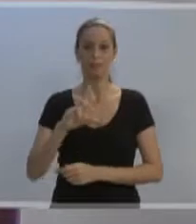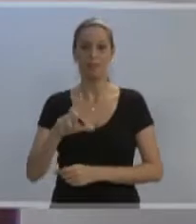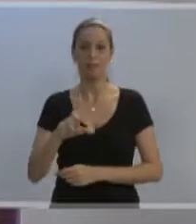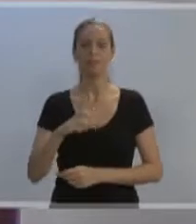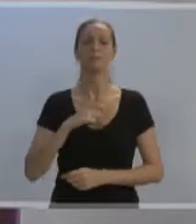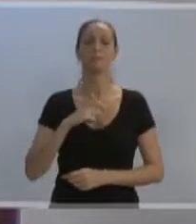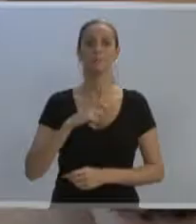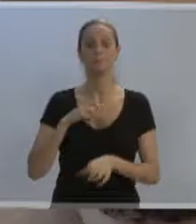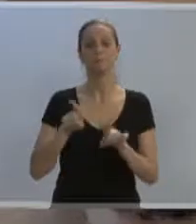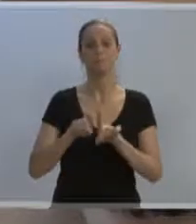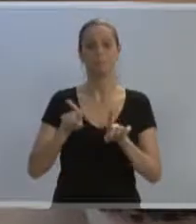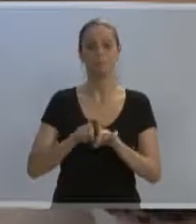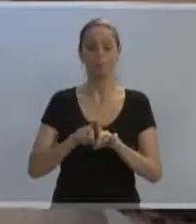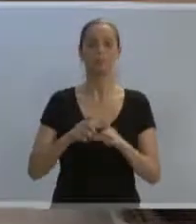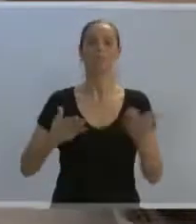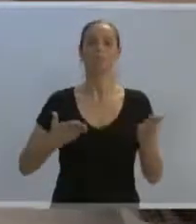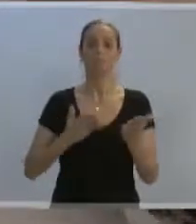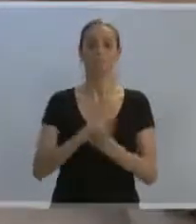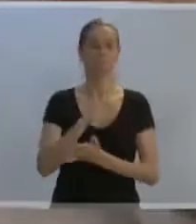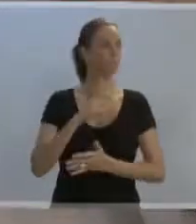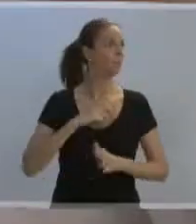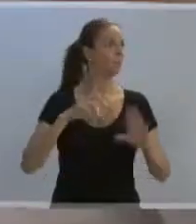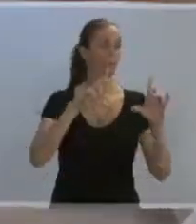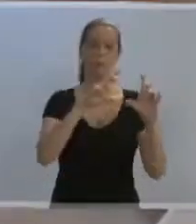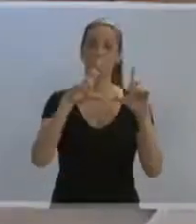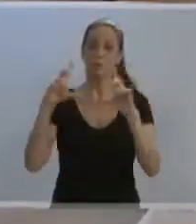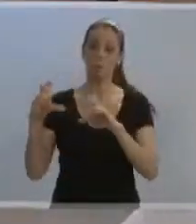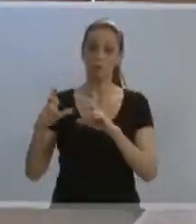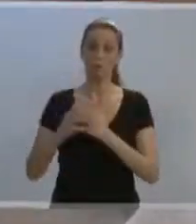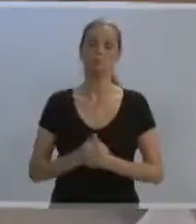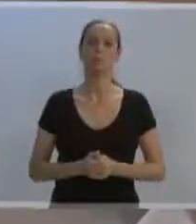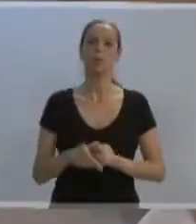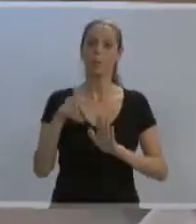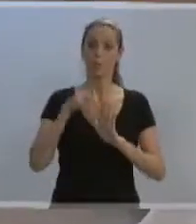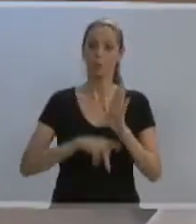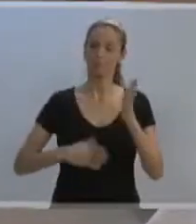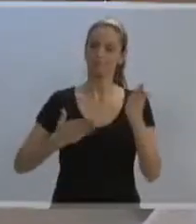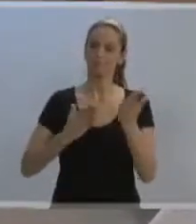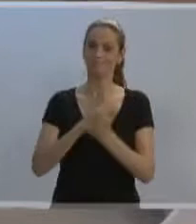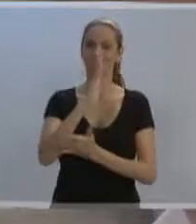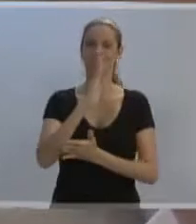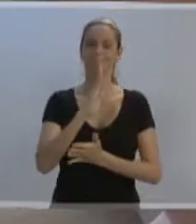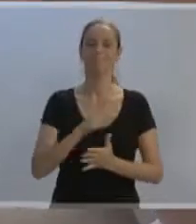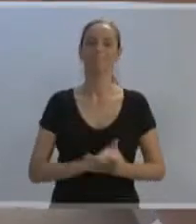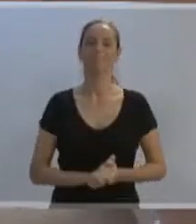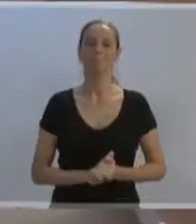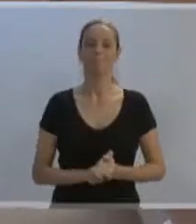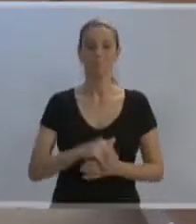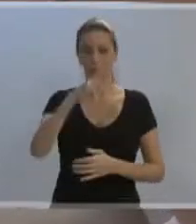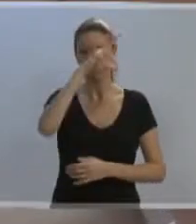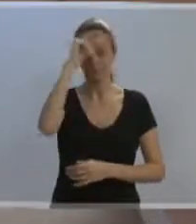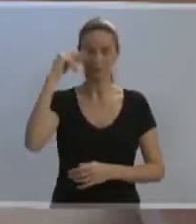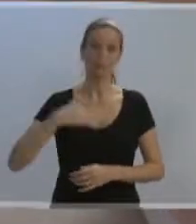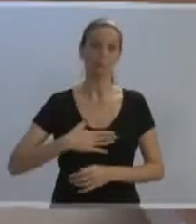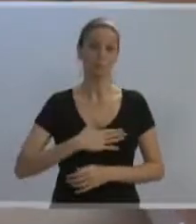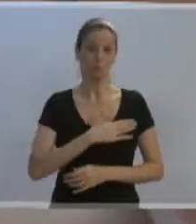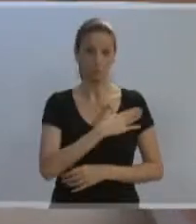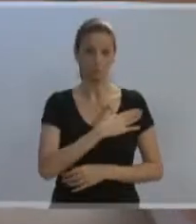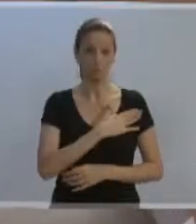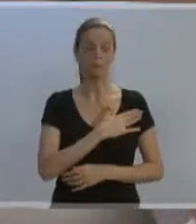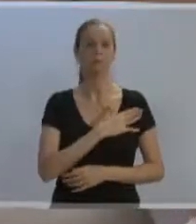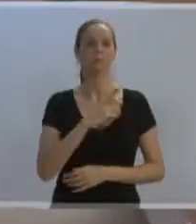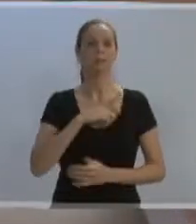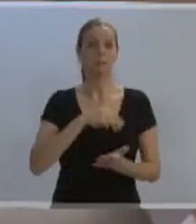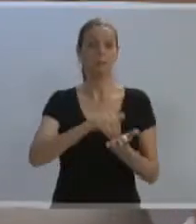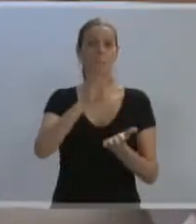a sanção na sexta-feira, e tem algumas fotos aí, Ari, do nosso projeto, que foi sancionado pelo prefeito Napoleão, que fixa multa